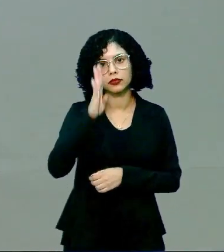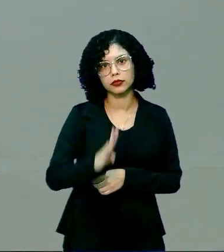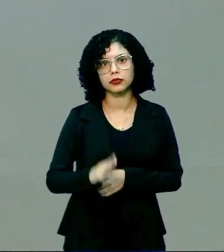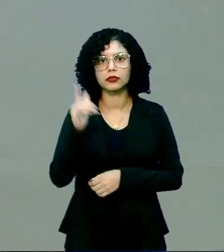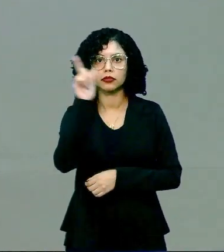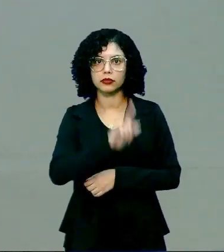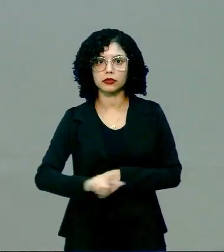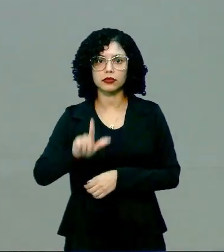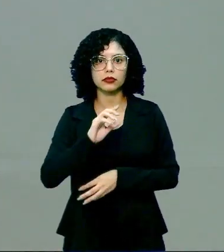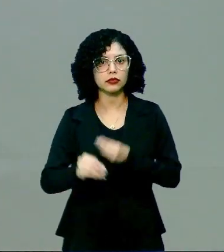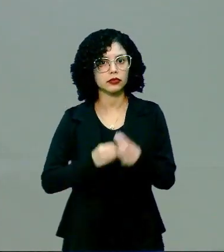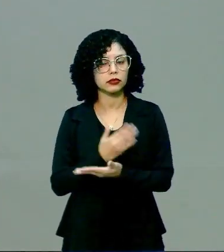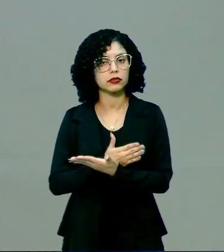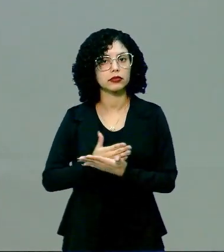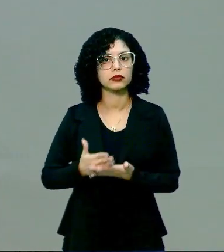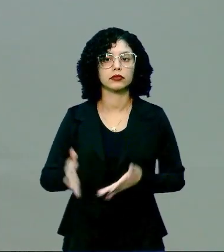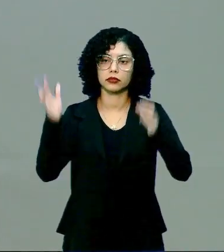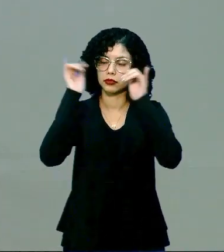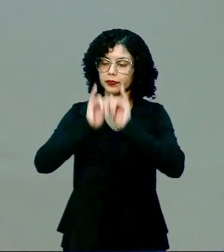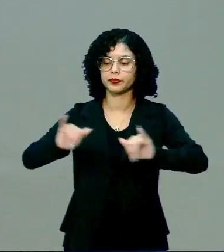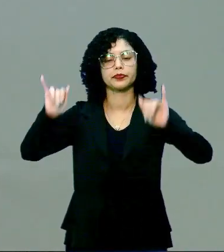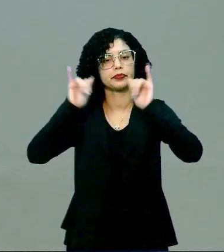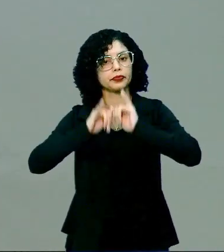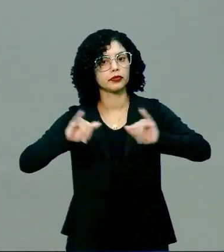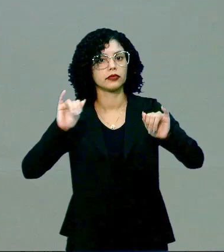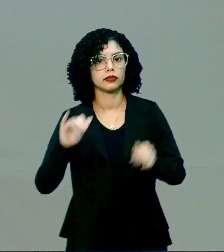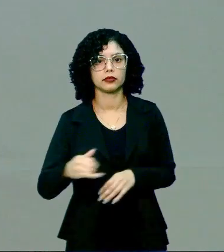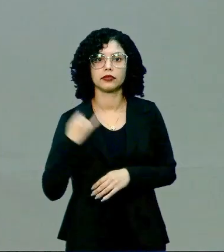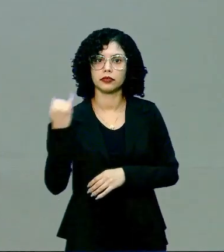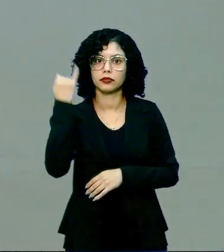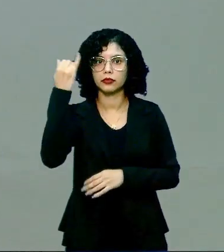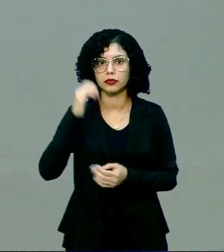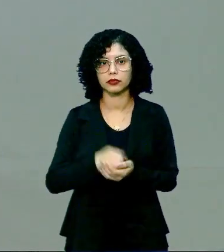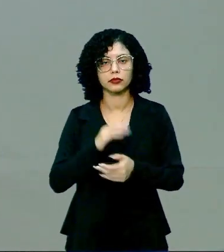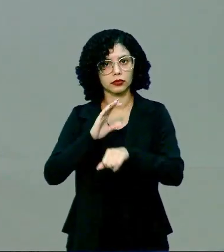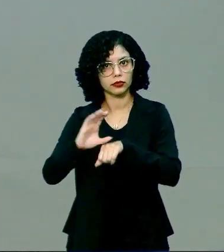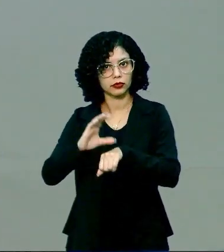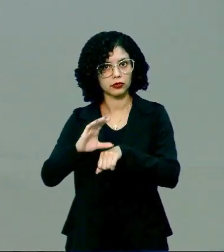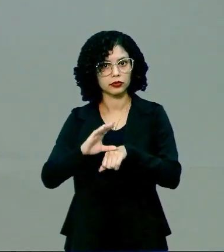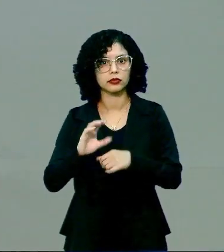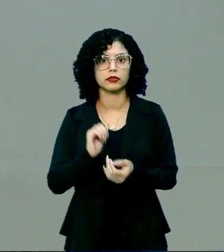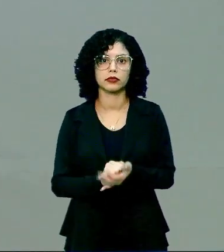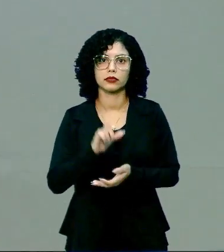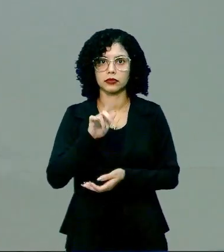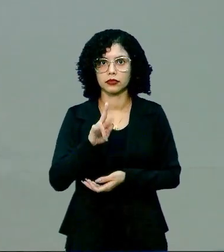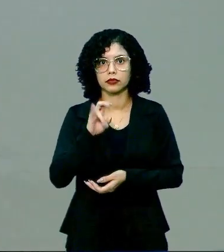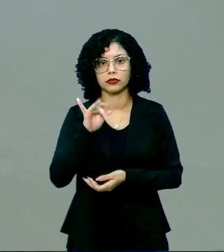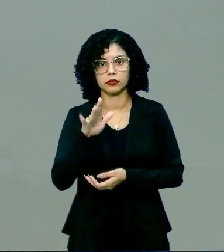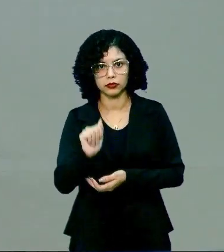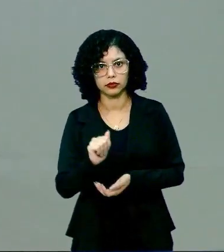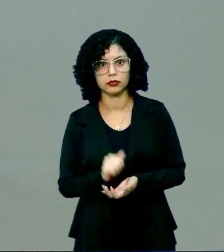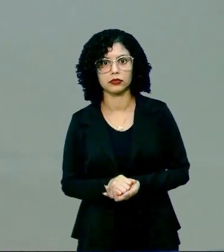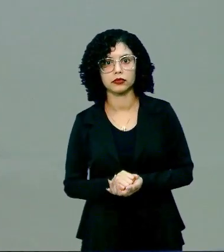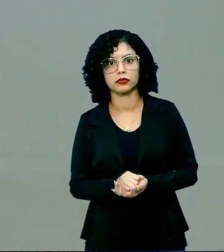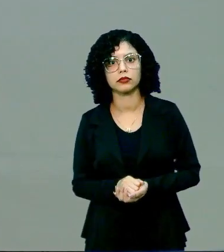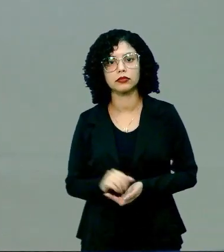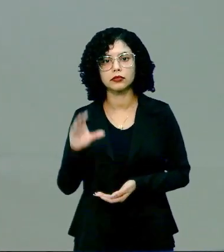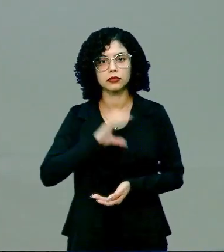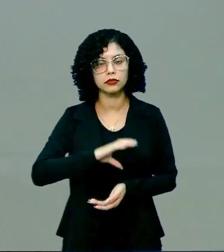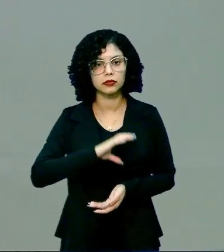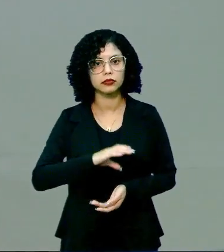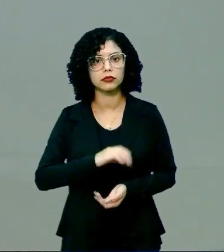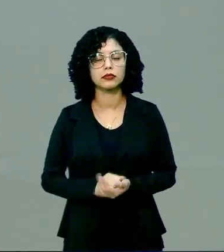literatura brasileira. Começa-se a divulgar isso, principalmente nos cursos aí de licenciatura de